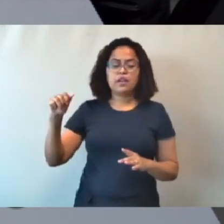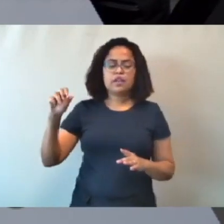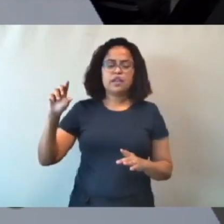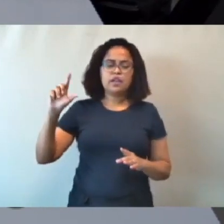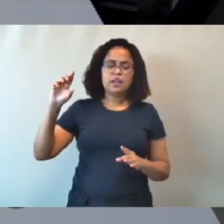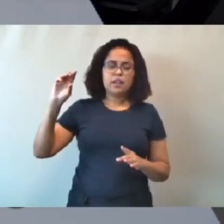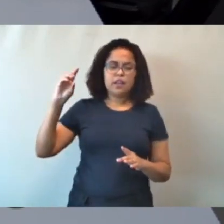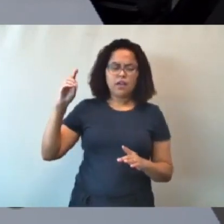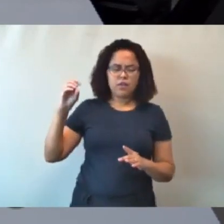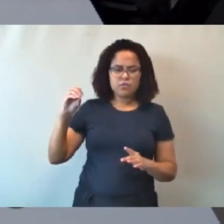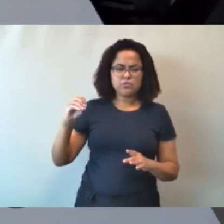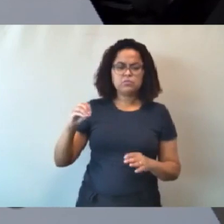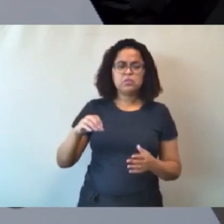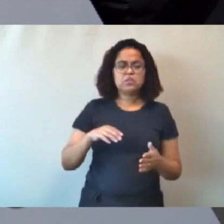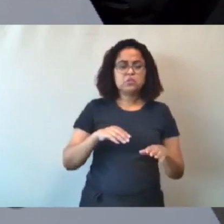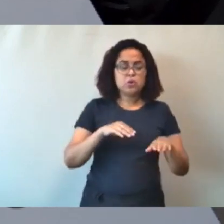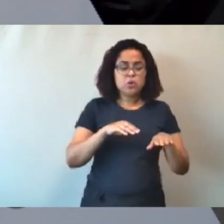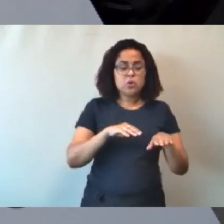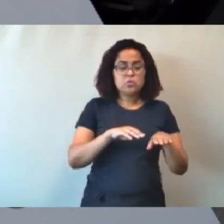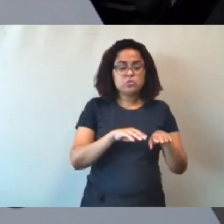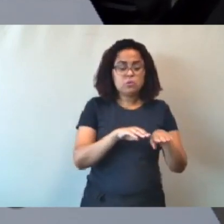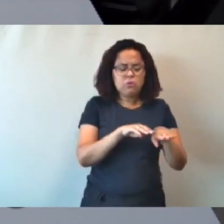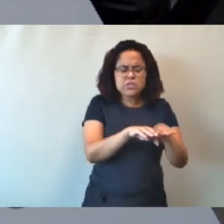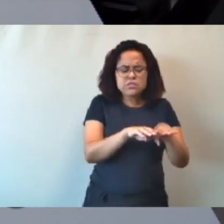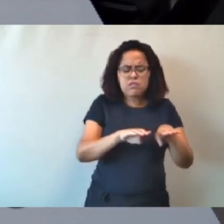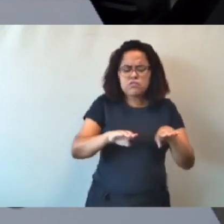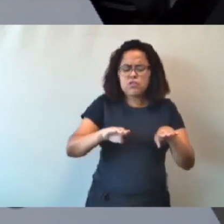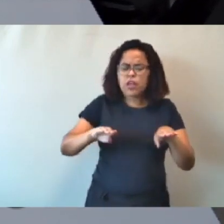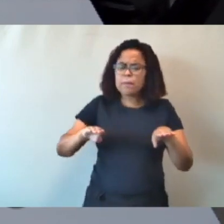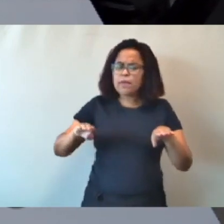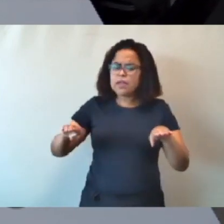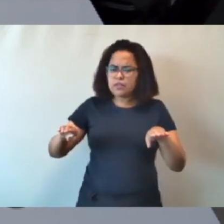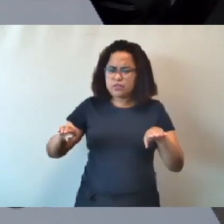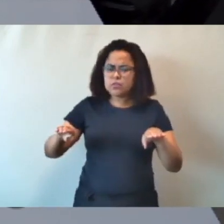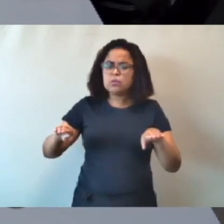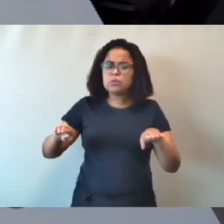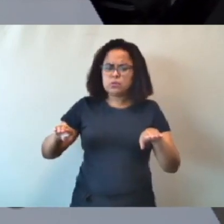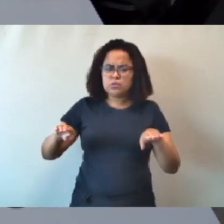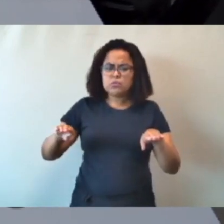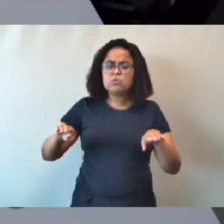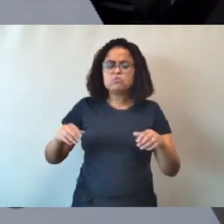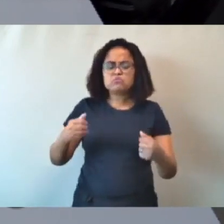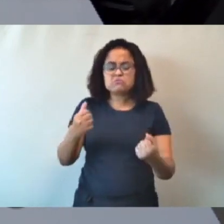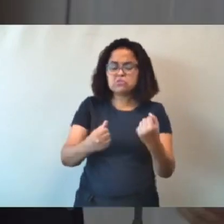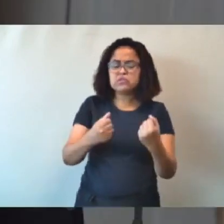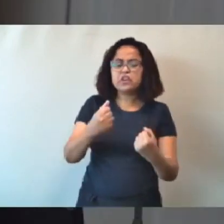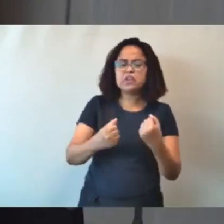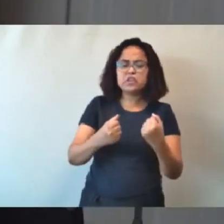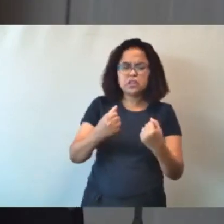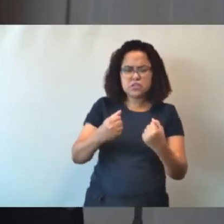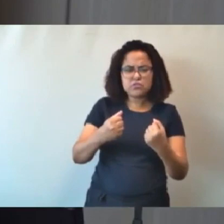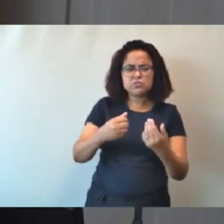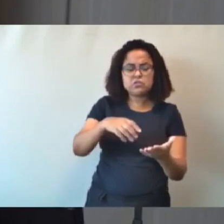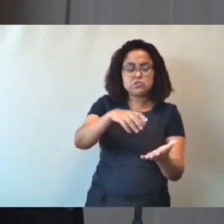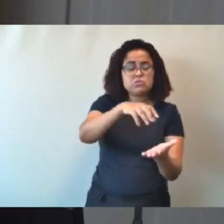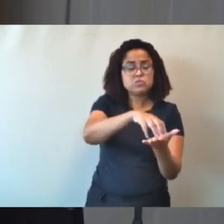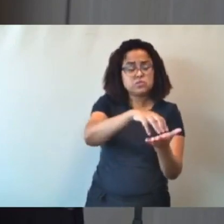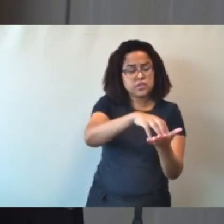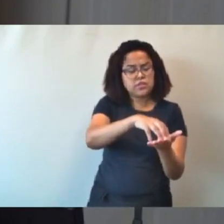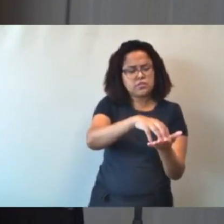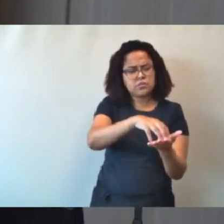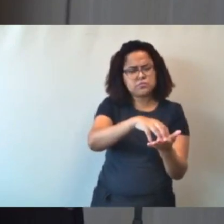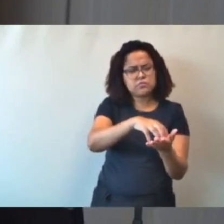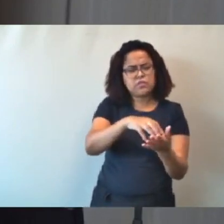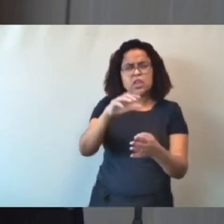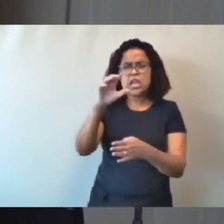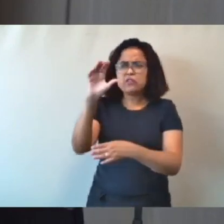né, que hoje a cidade espalhou, de fato, dentro das regionais, locais onde existe